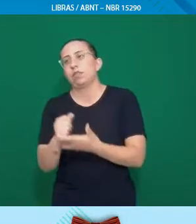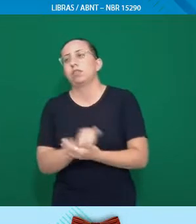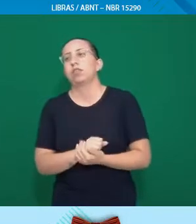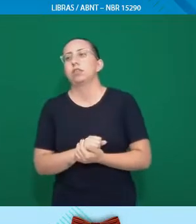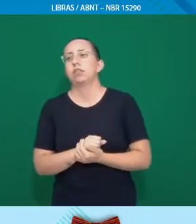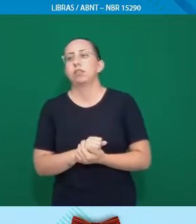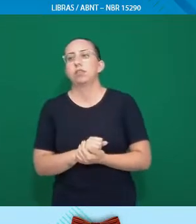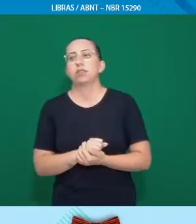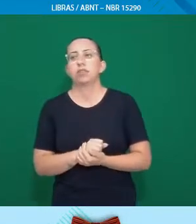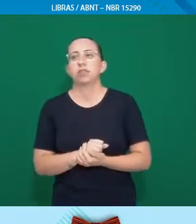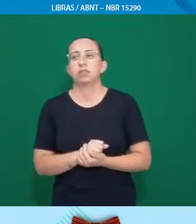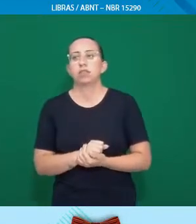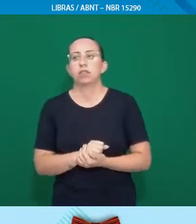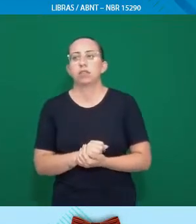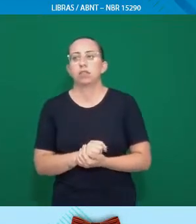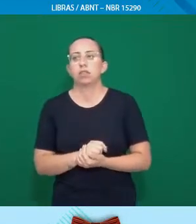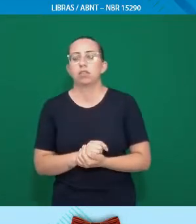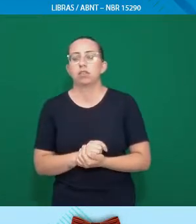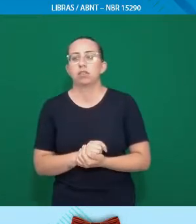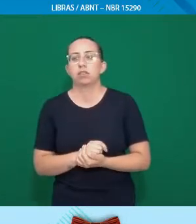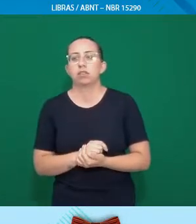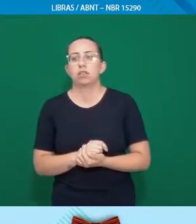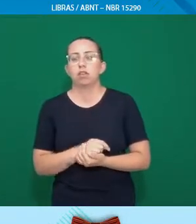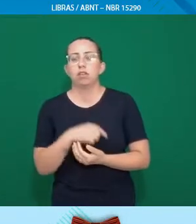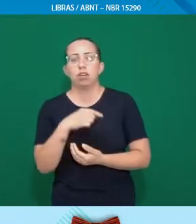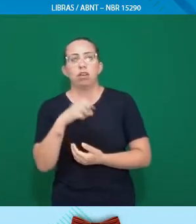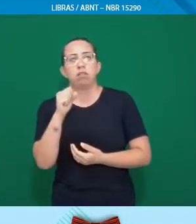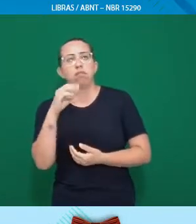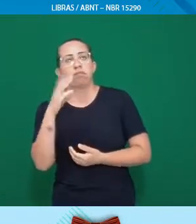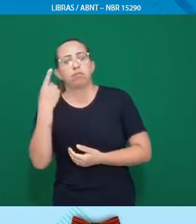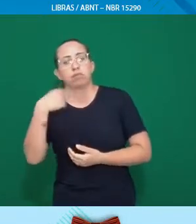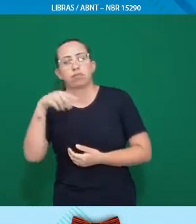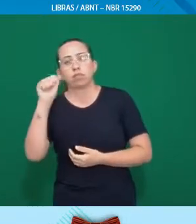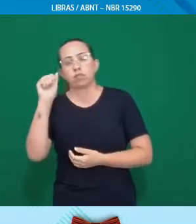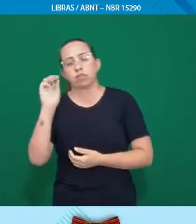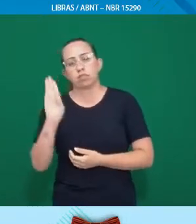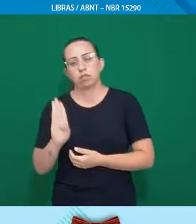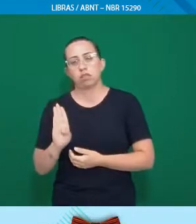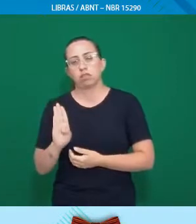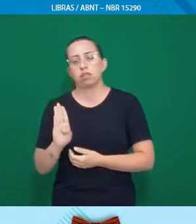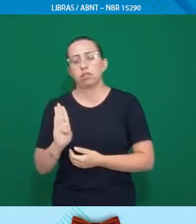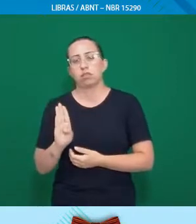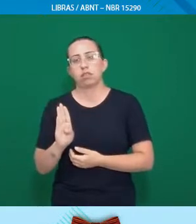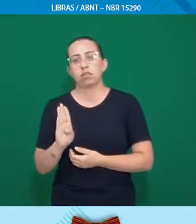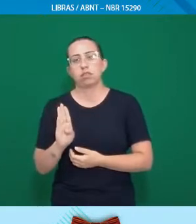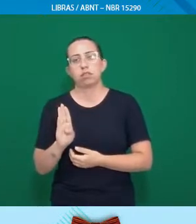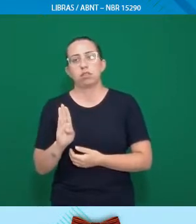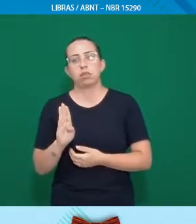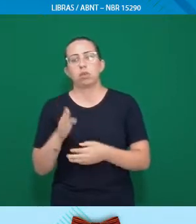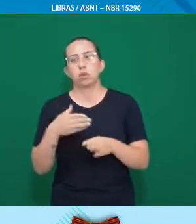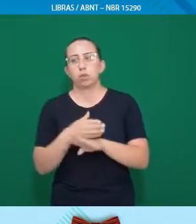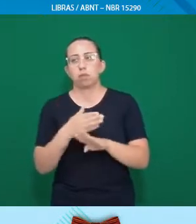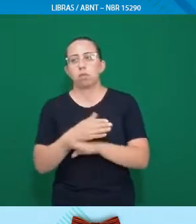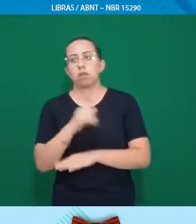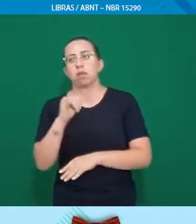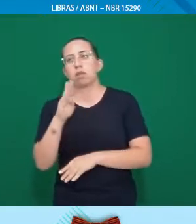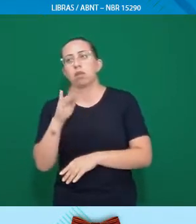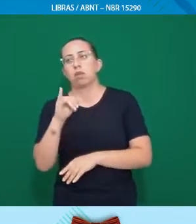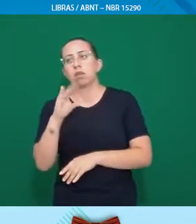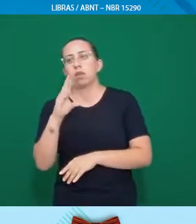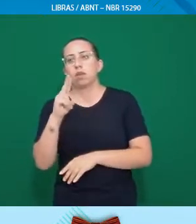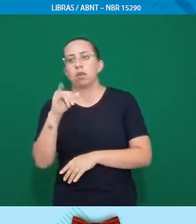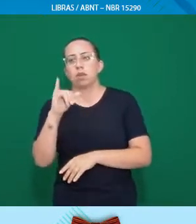lamentável mesmo nossa é sei que vai para o paredão que passa pelo nosso distrito de Ibicuí